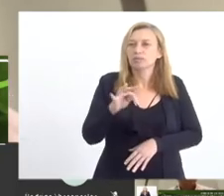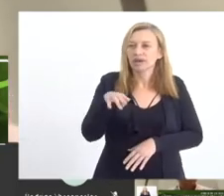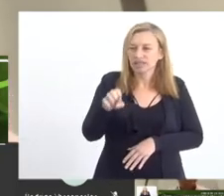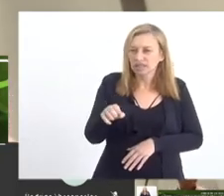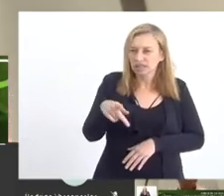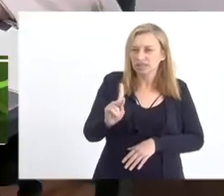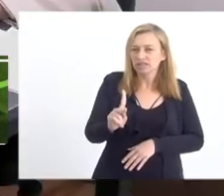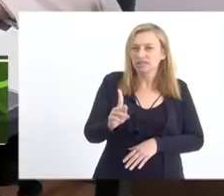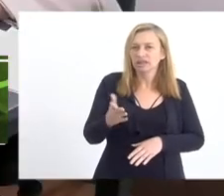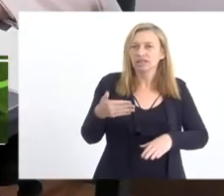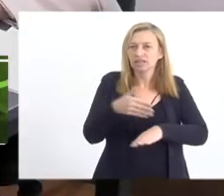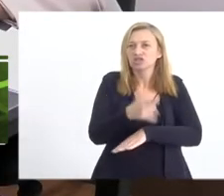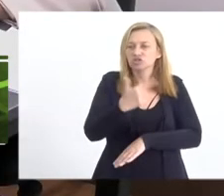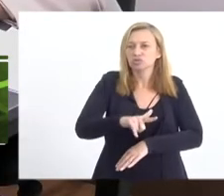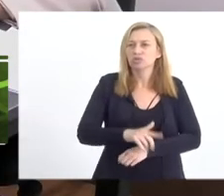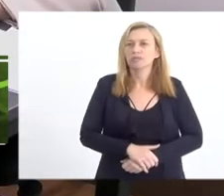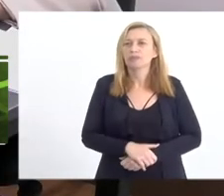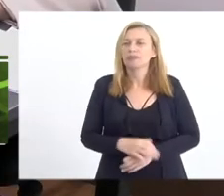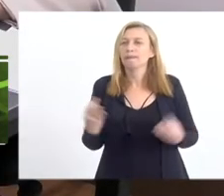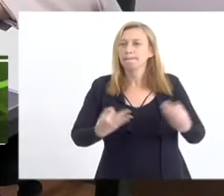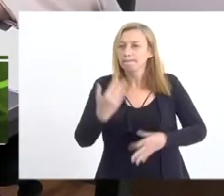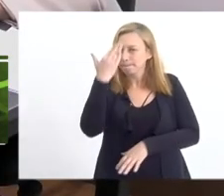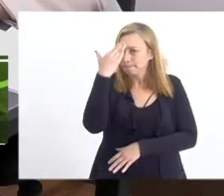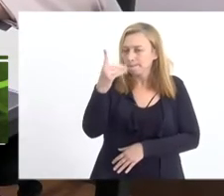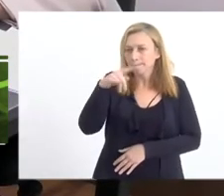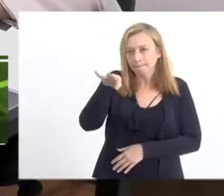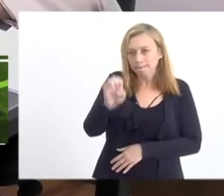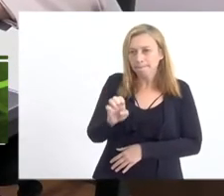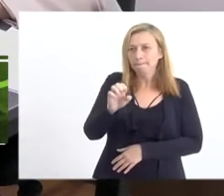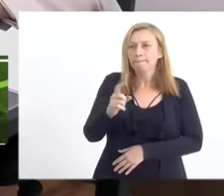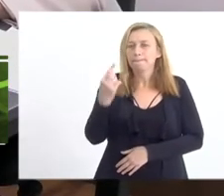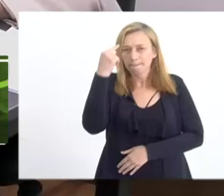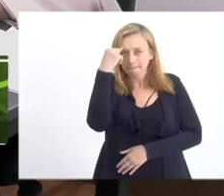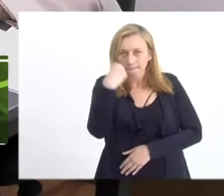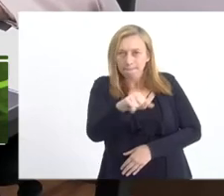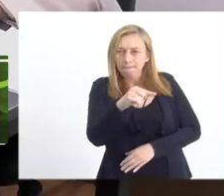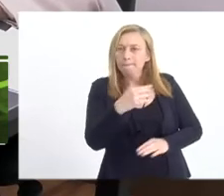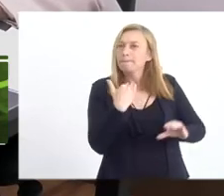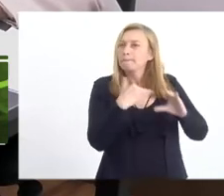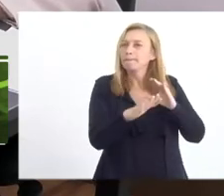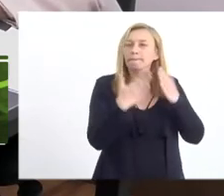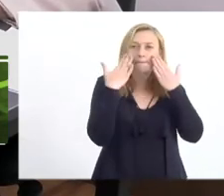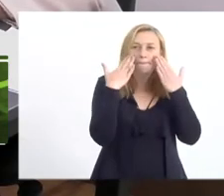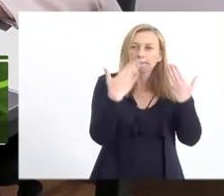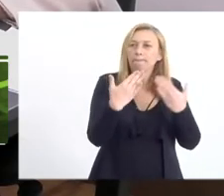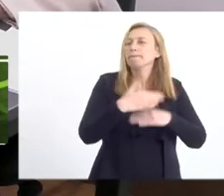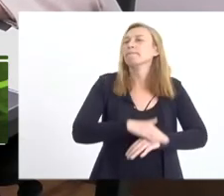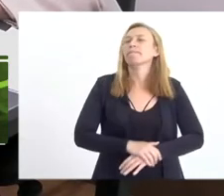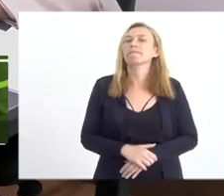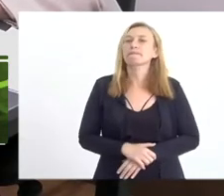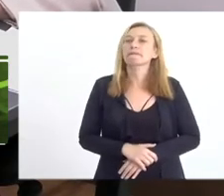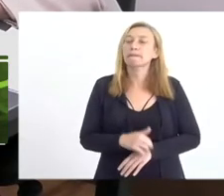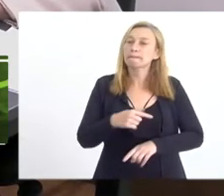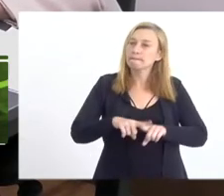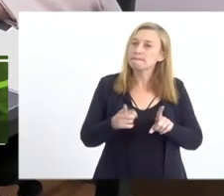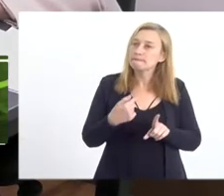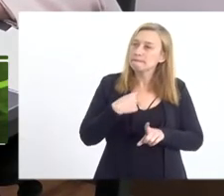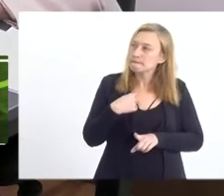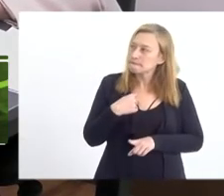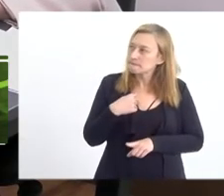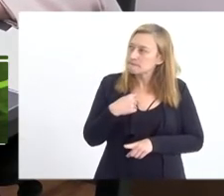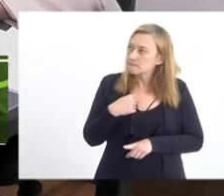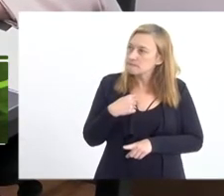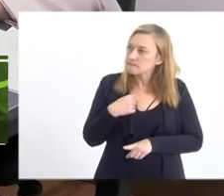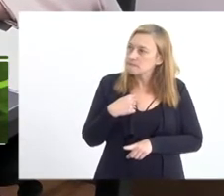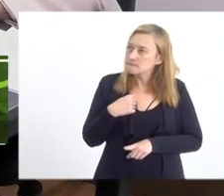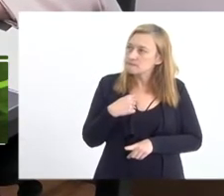novo. Perfeito, obrigado, Alexandre. Eu mandei a apresentação, mas eu acho que, se